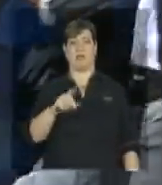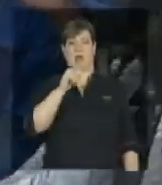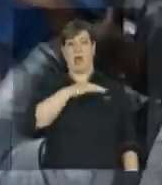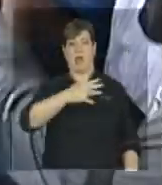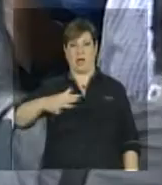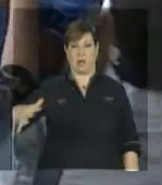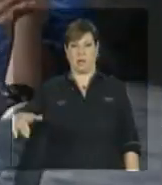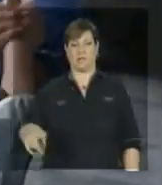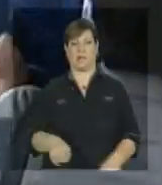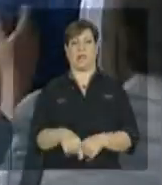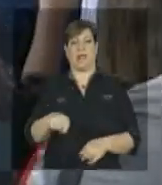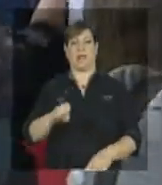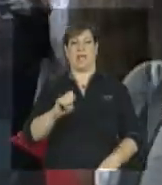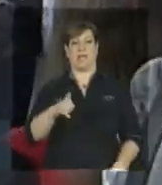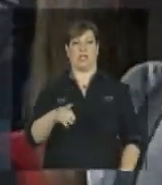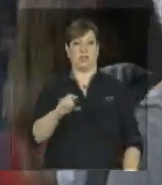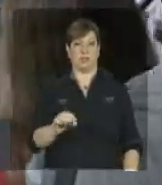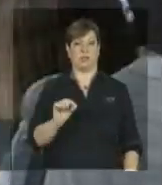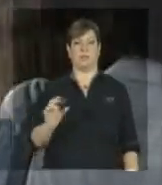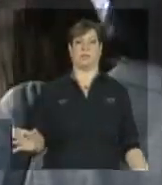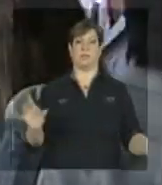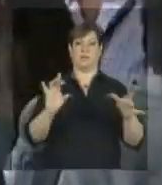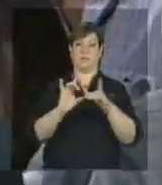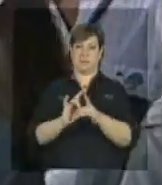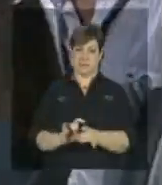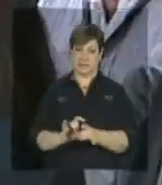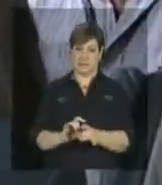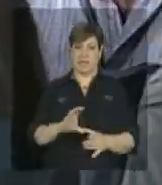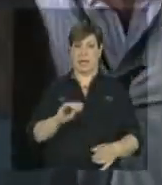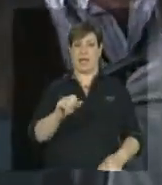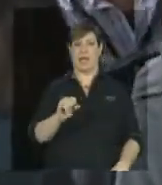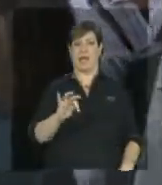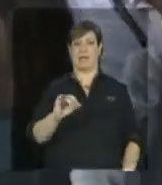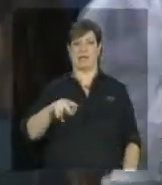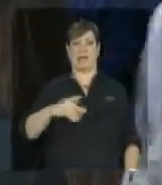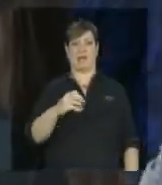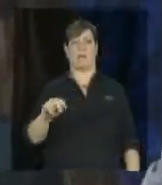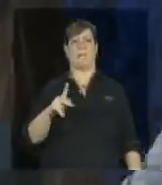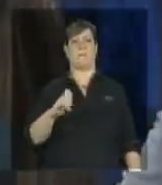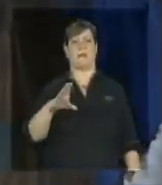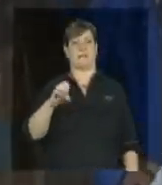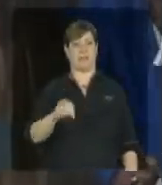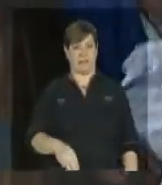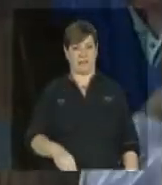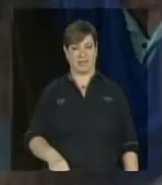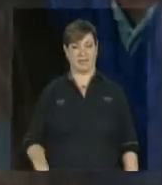das Águas, o eixo de integração Castanhão-Pecém.